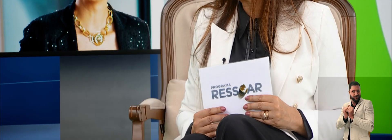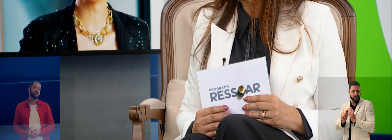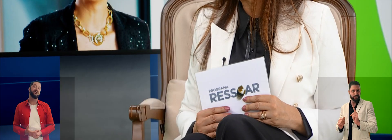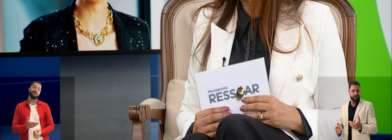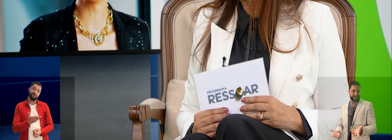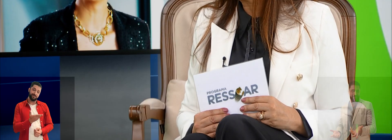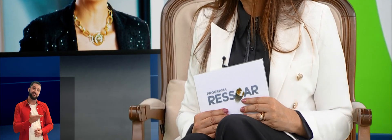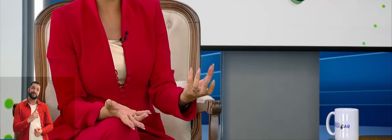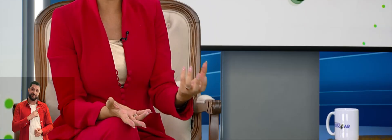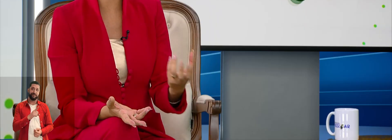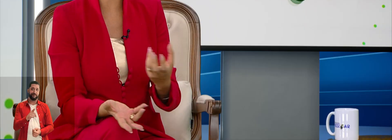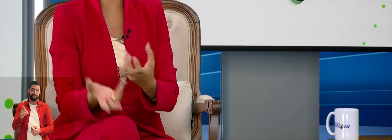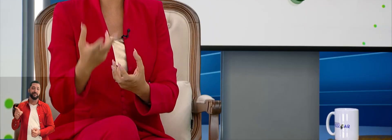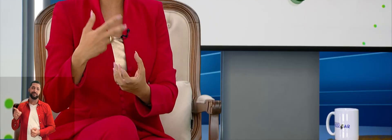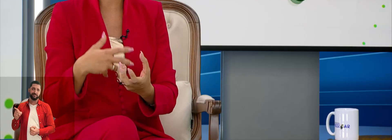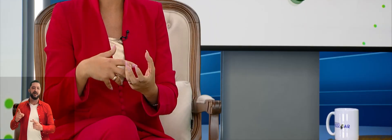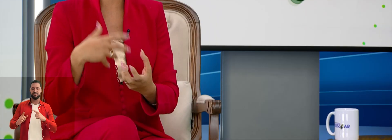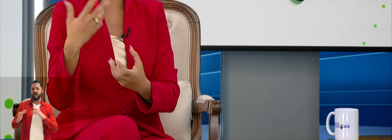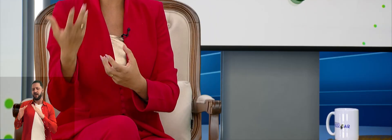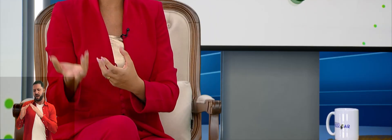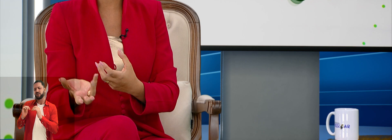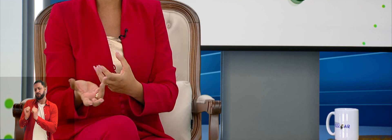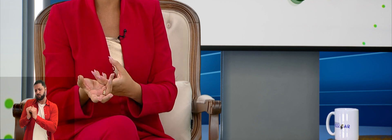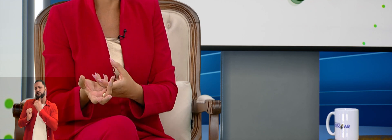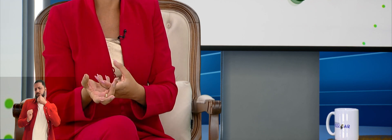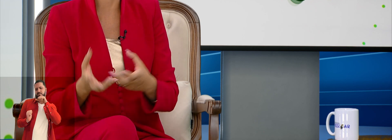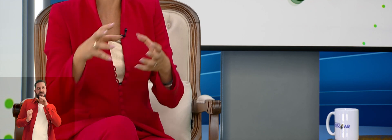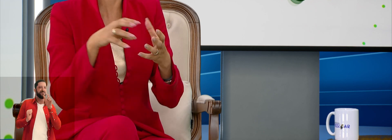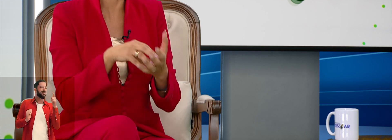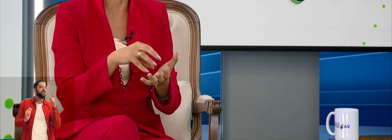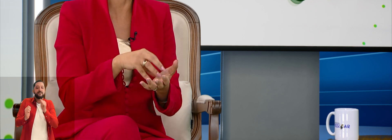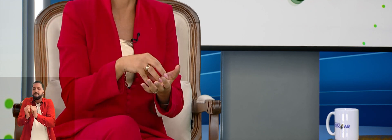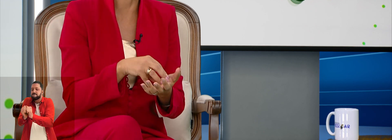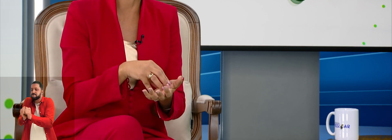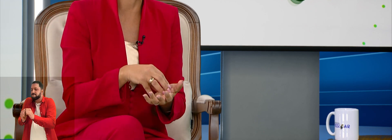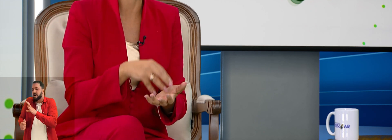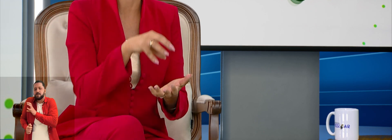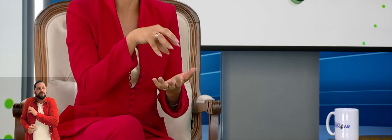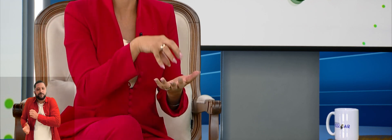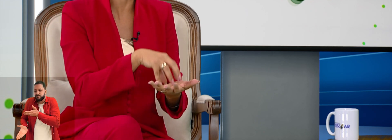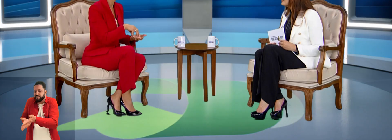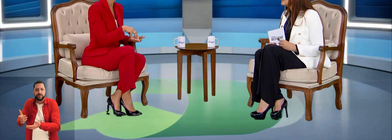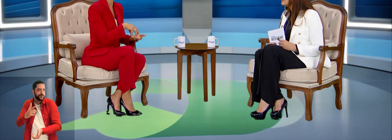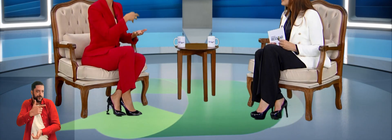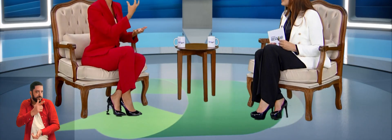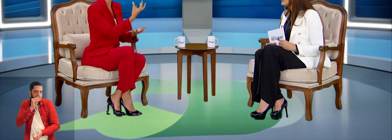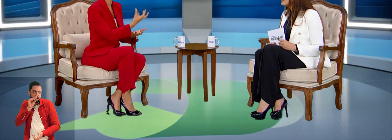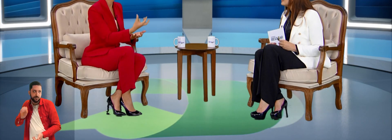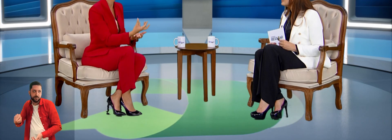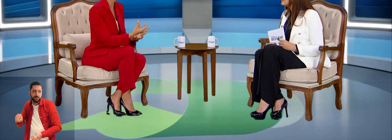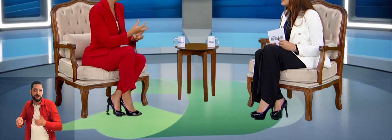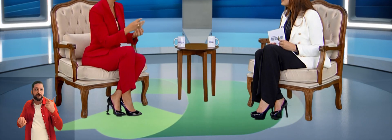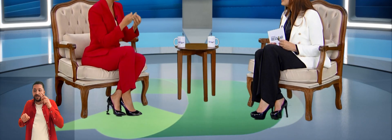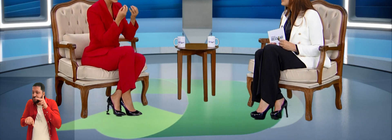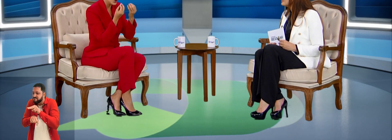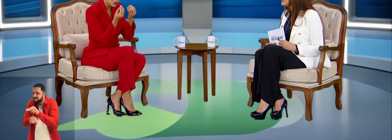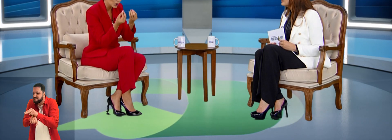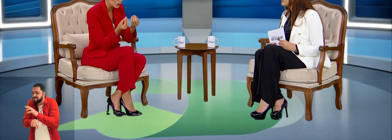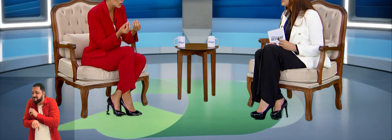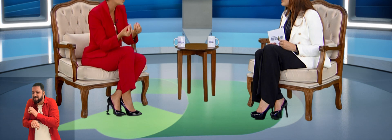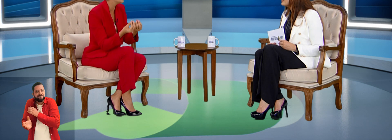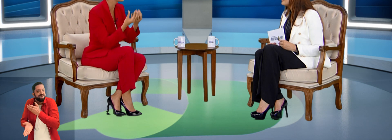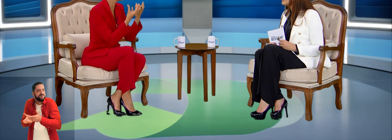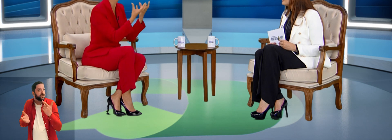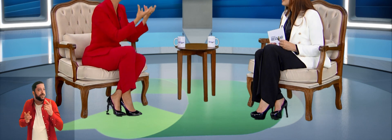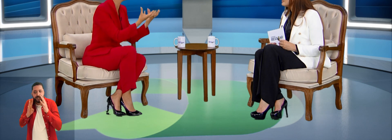estar presente, né? É, então tá dentro de casa, tá convivendo com a mãe, mas não foi um pai presente, um pai amoroso, um pai que deu atenção, um pai que olhou